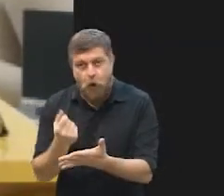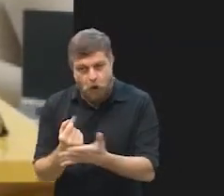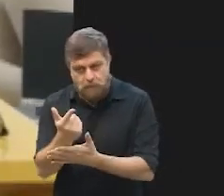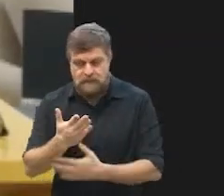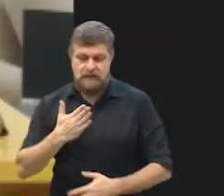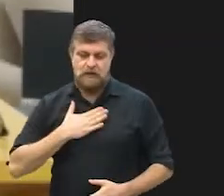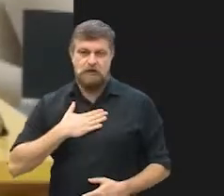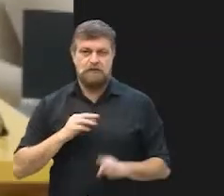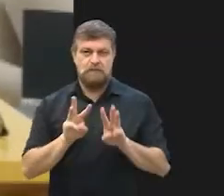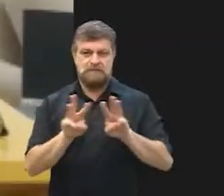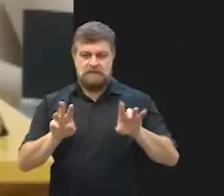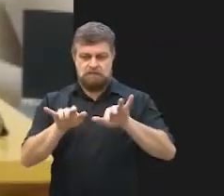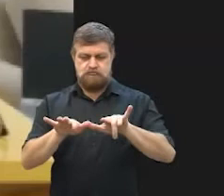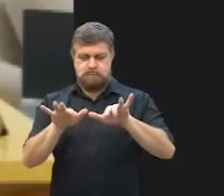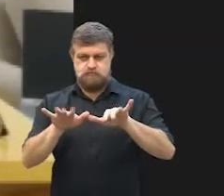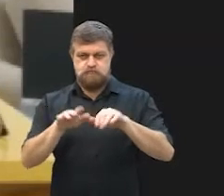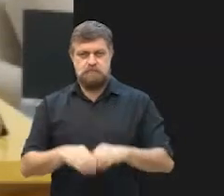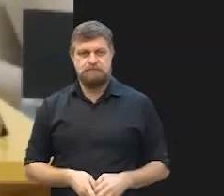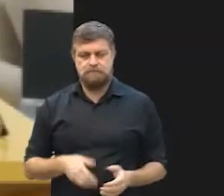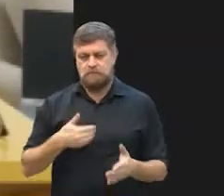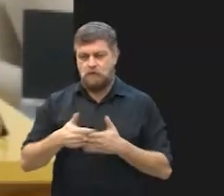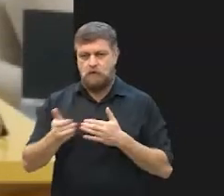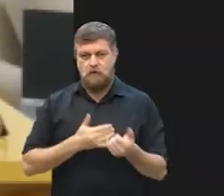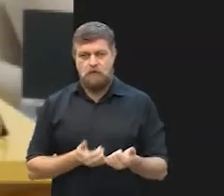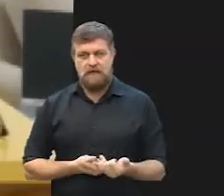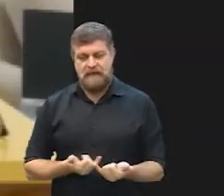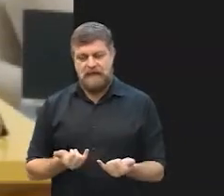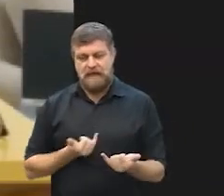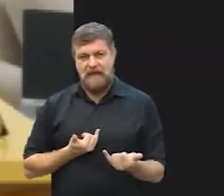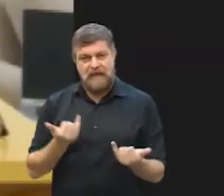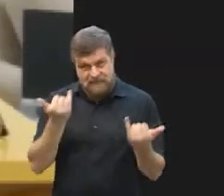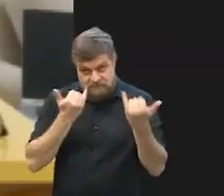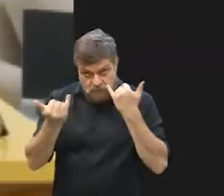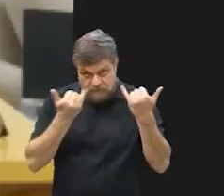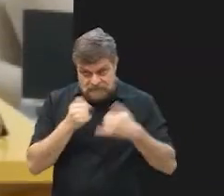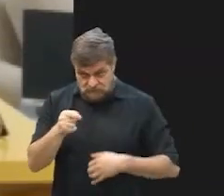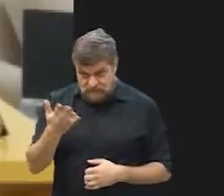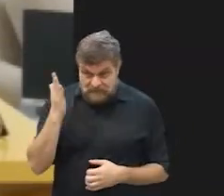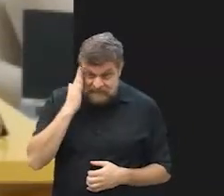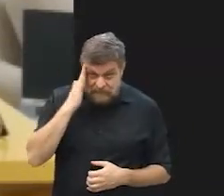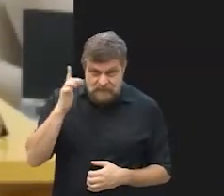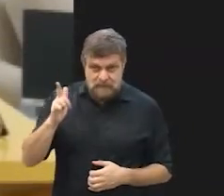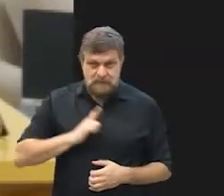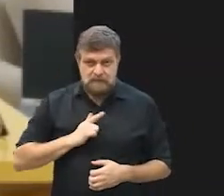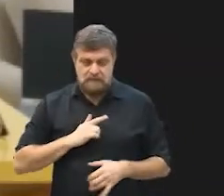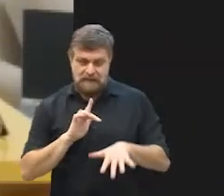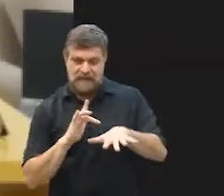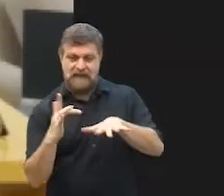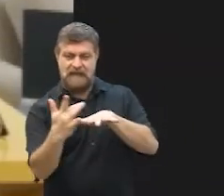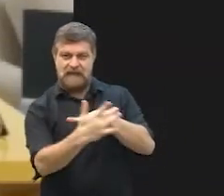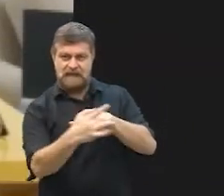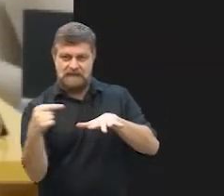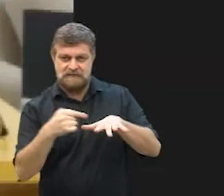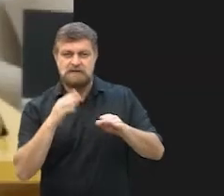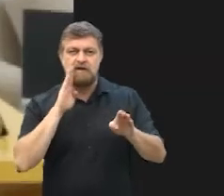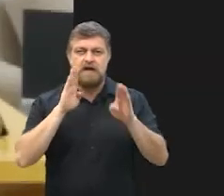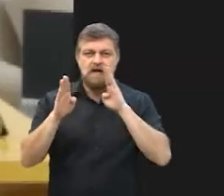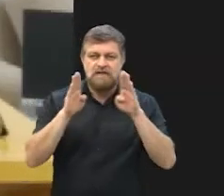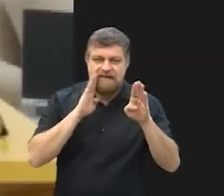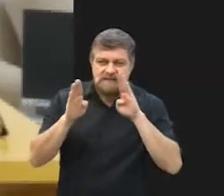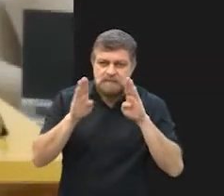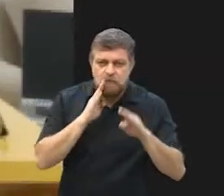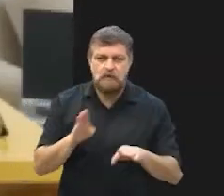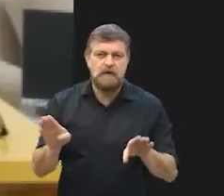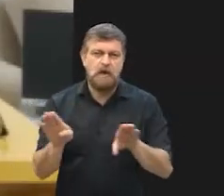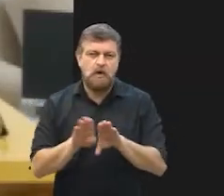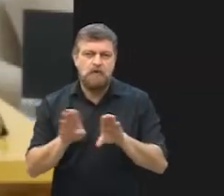marciorabelloescritor.com.br, e qualquer informação, o caminho para chegar até esse livro, também pode ser feito através de minhas redes sociais, o Facebook, Márcio